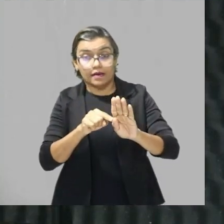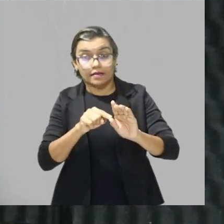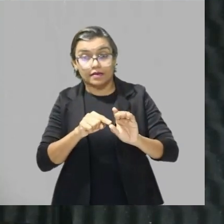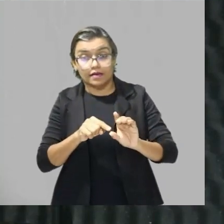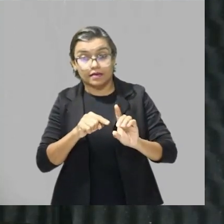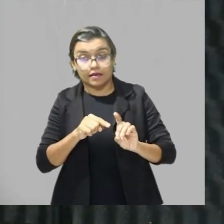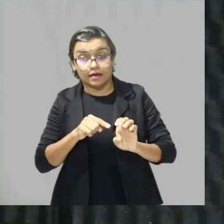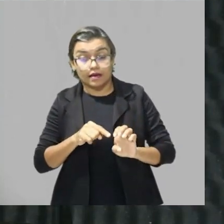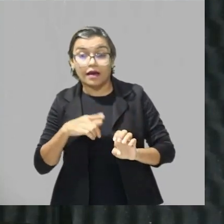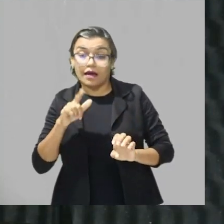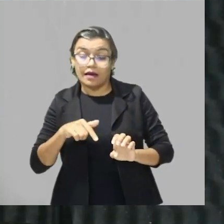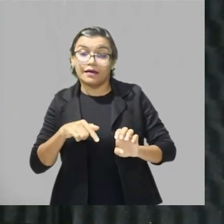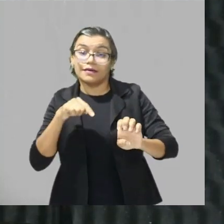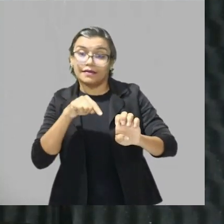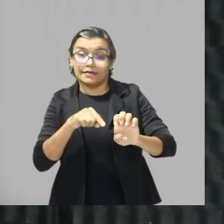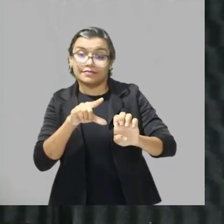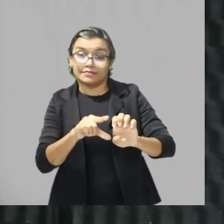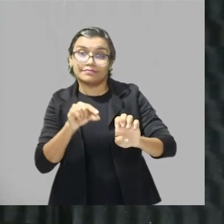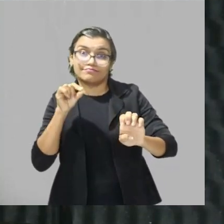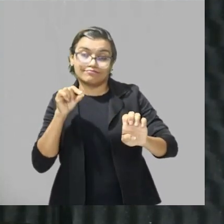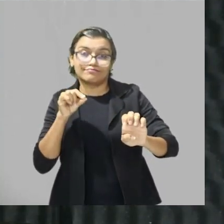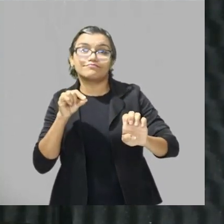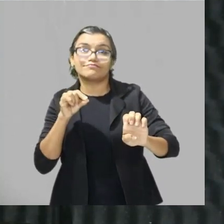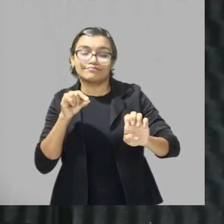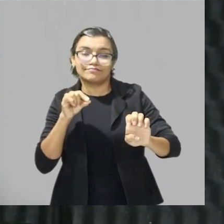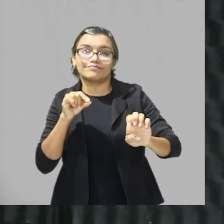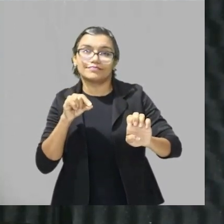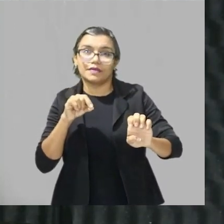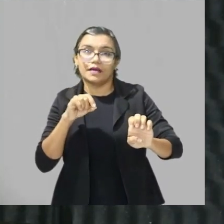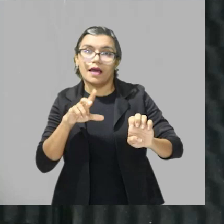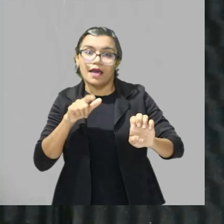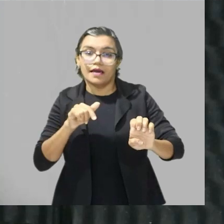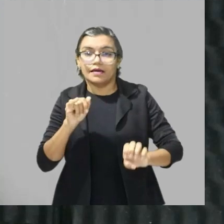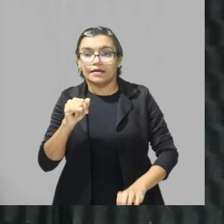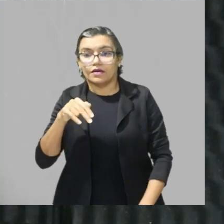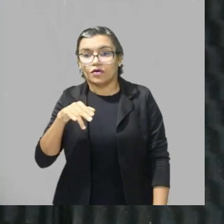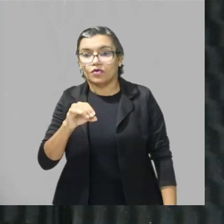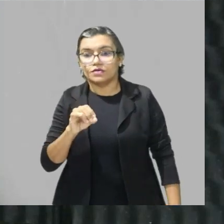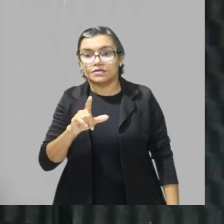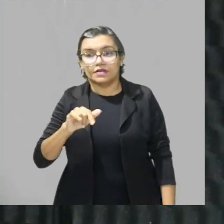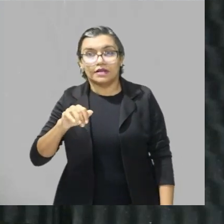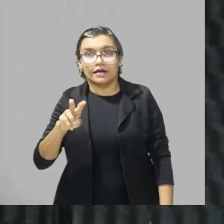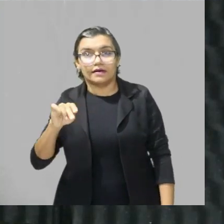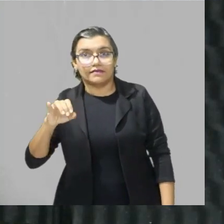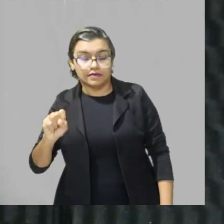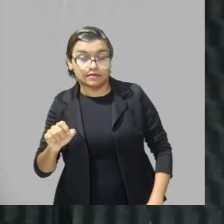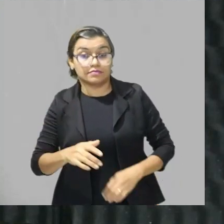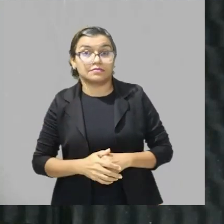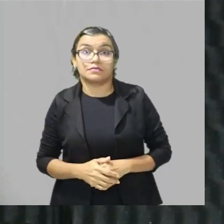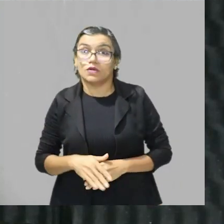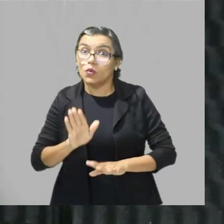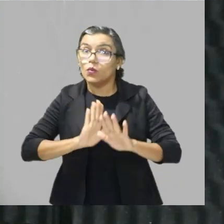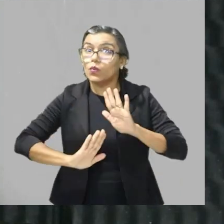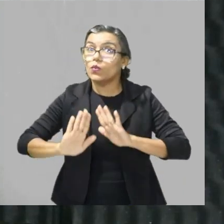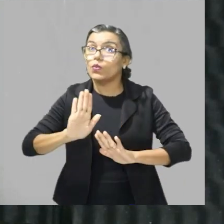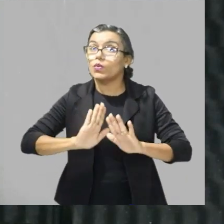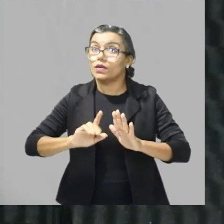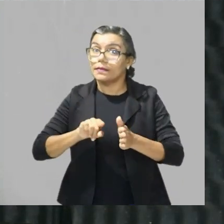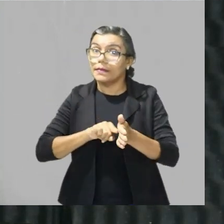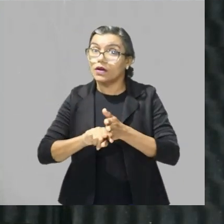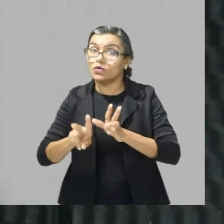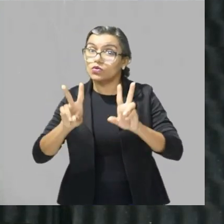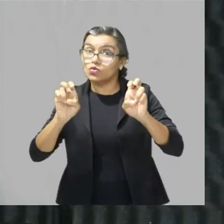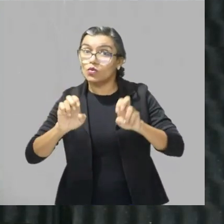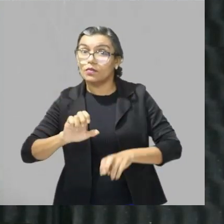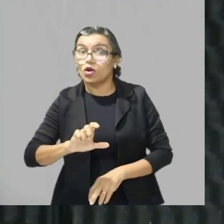a letra e o dilema como conciliável Ok tome cuidado com essas questões sobre a